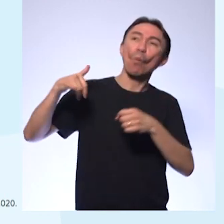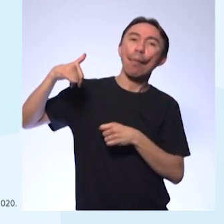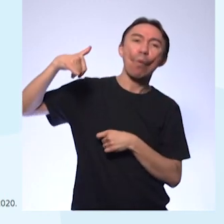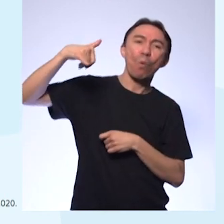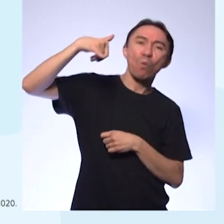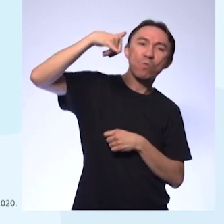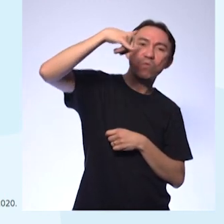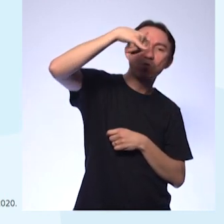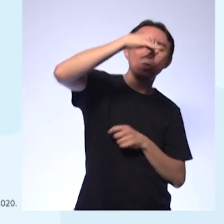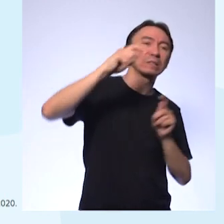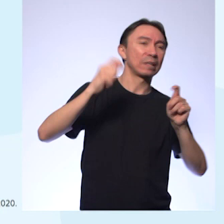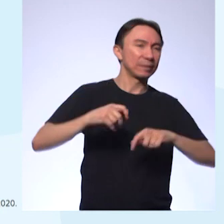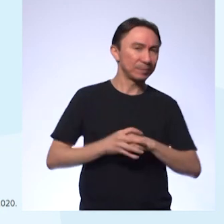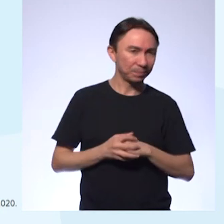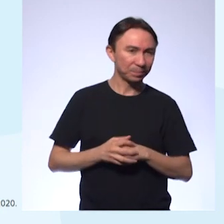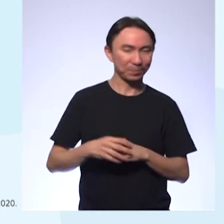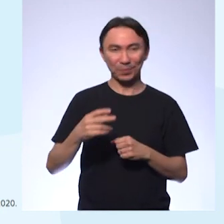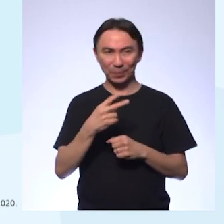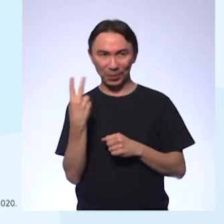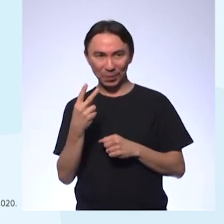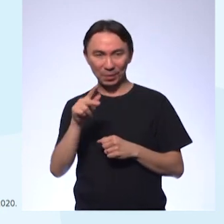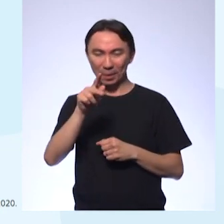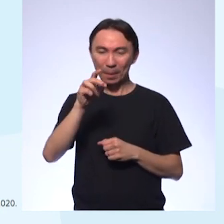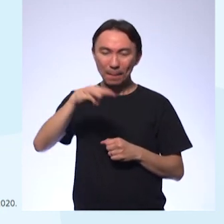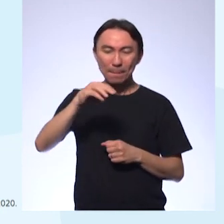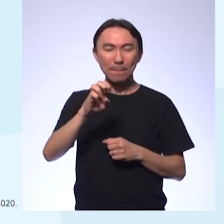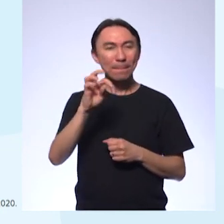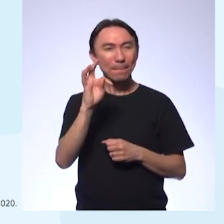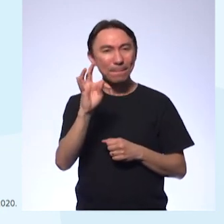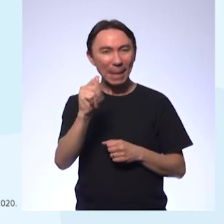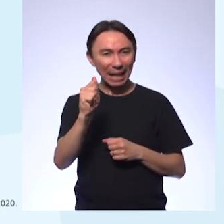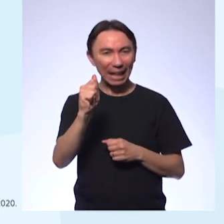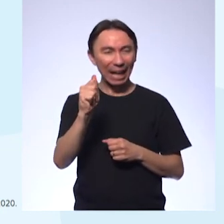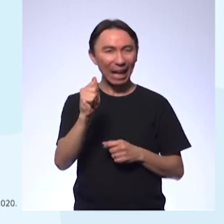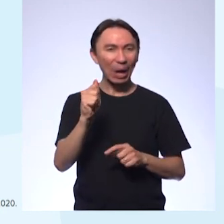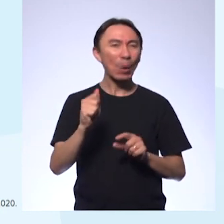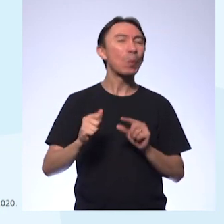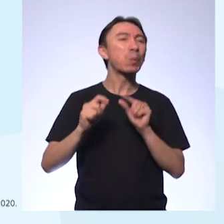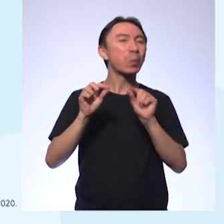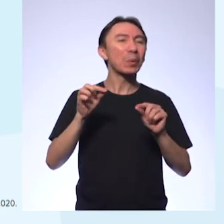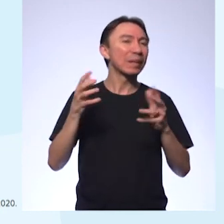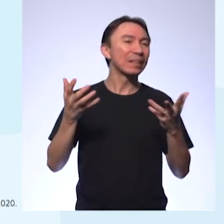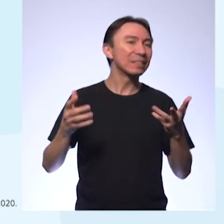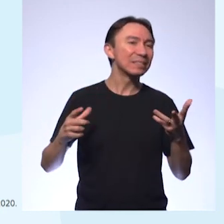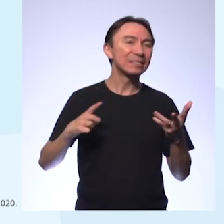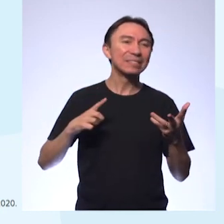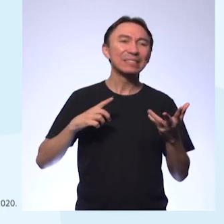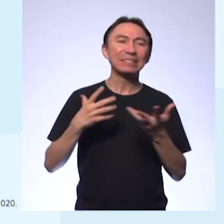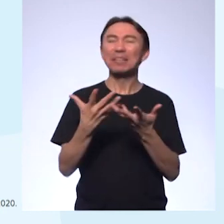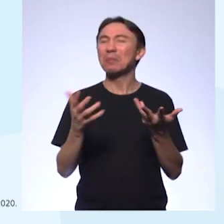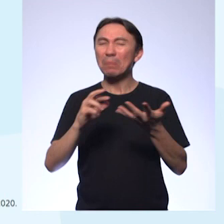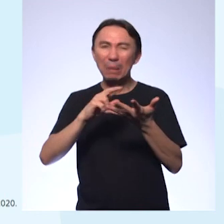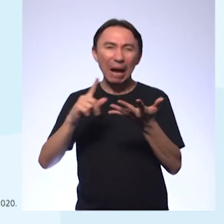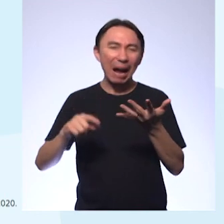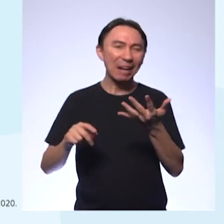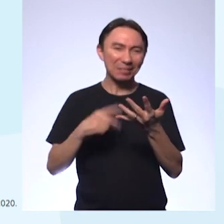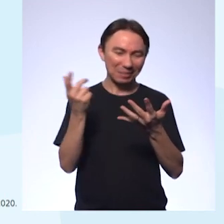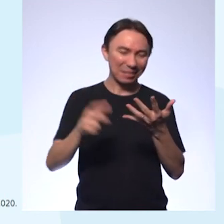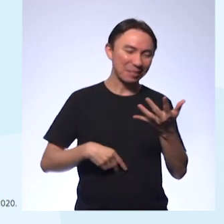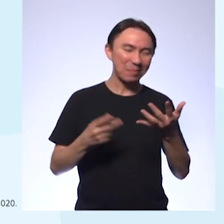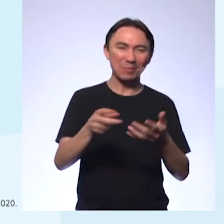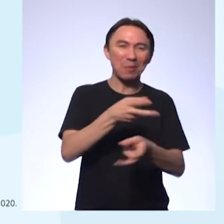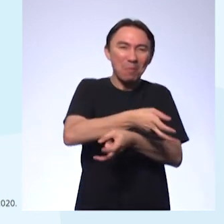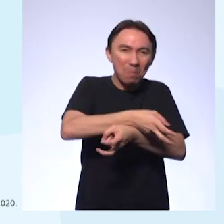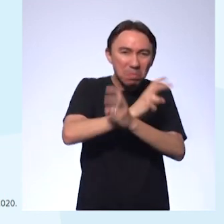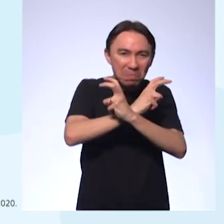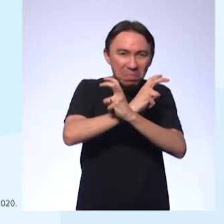segundo, quando tem uma posição pulando, nós chamamos meta, que serve na síntese orgânica de inseticidas. E o outro, que